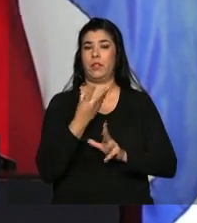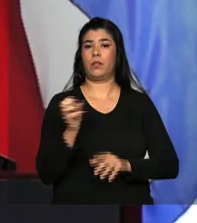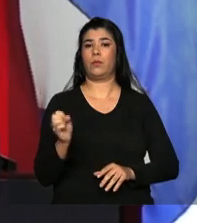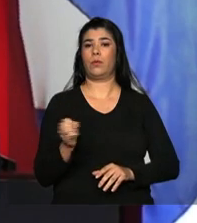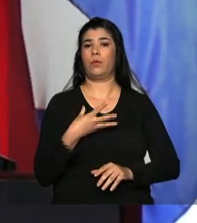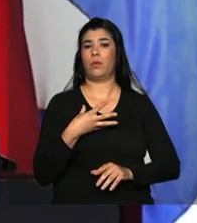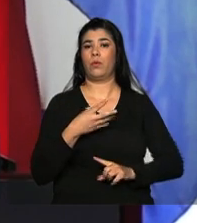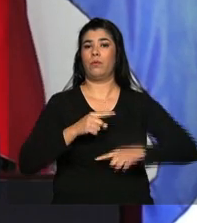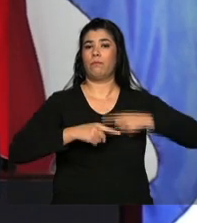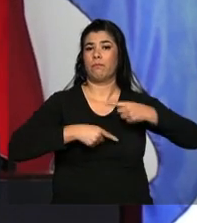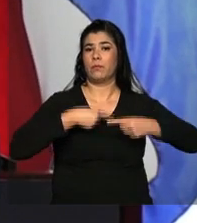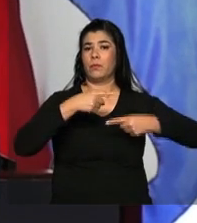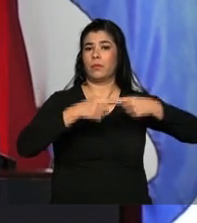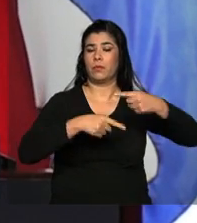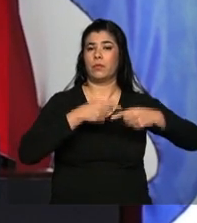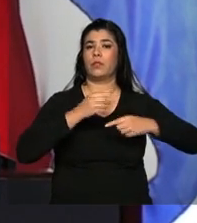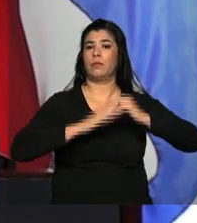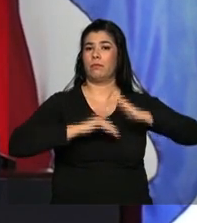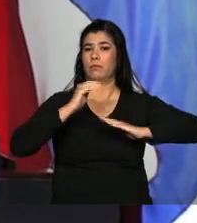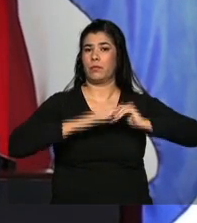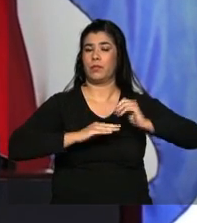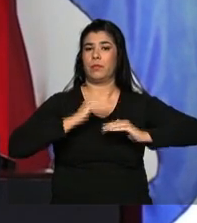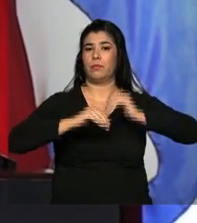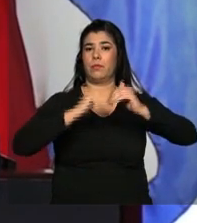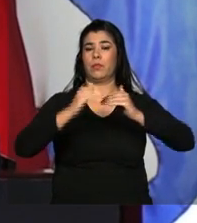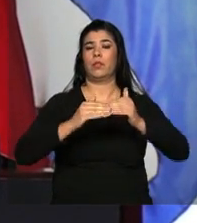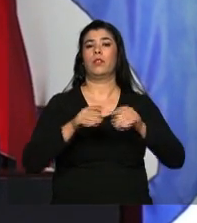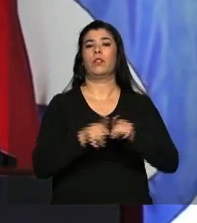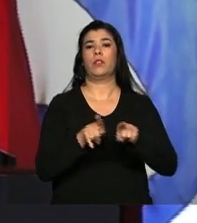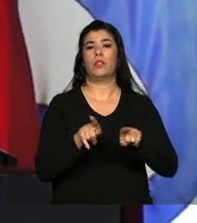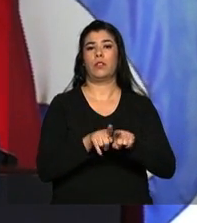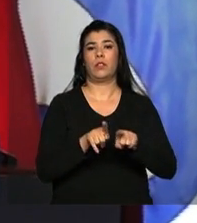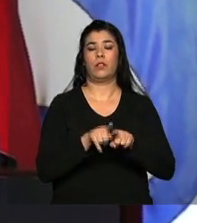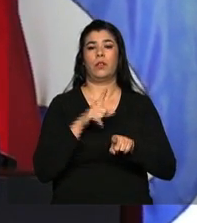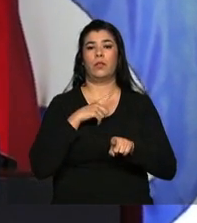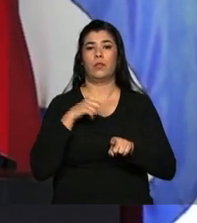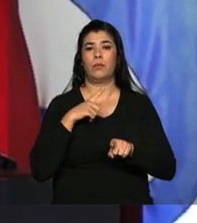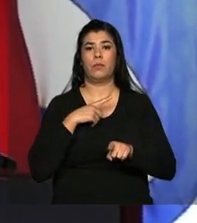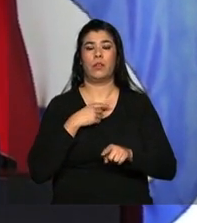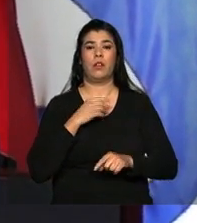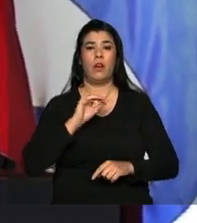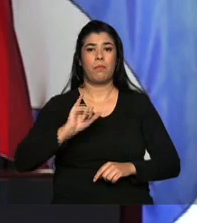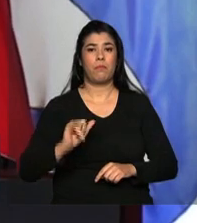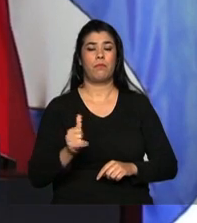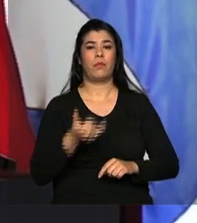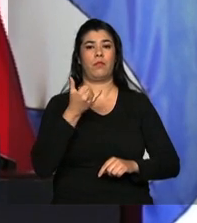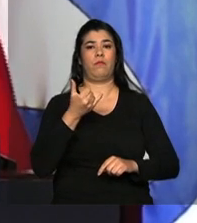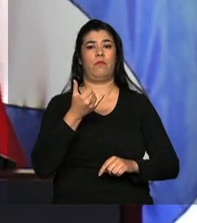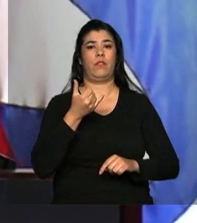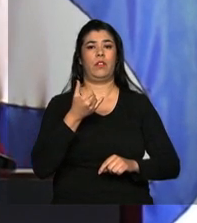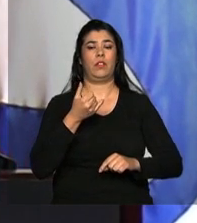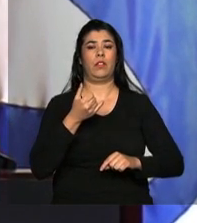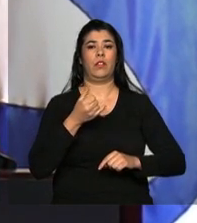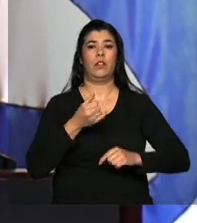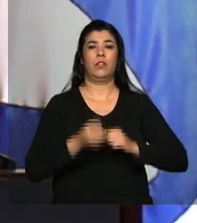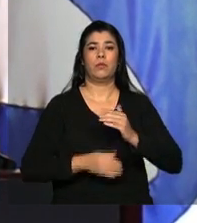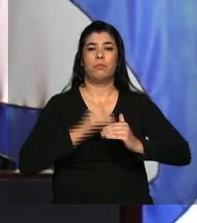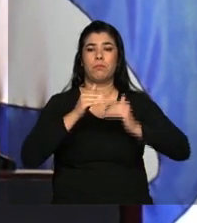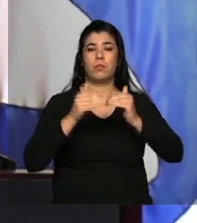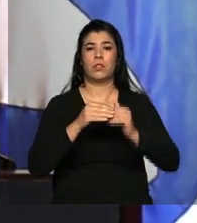novo ciclo de crescimento, na esteira do arrefecimento do superciclo das commodities